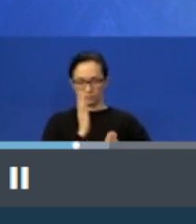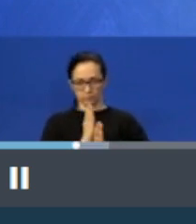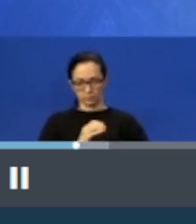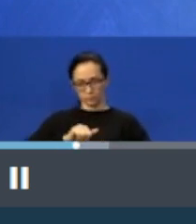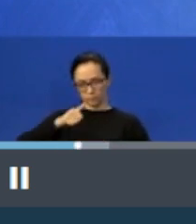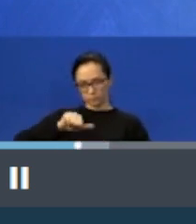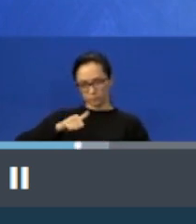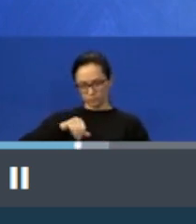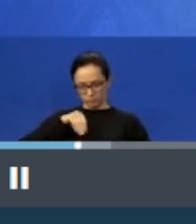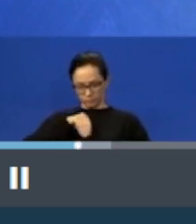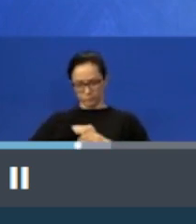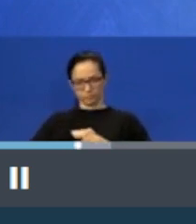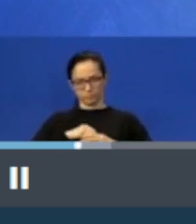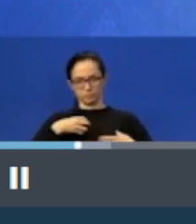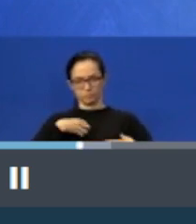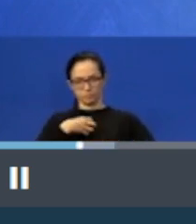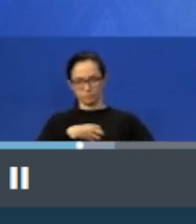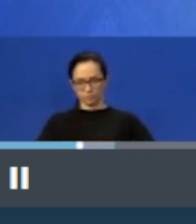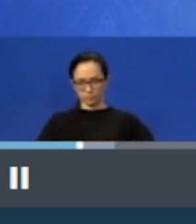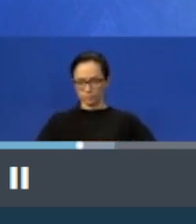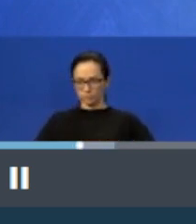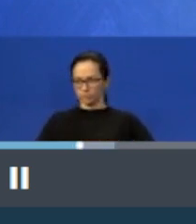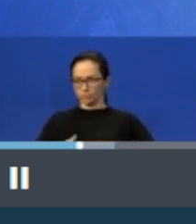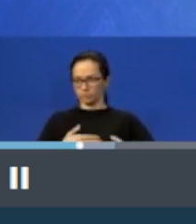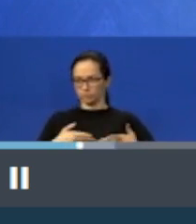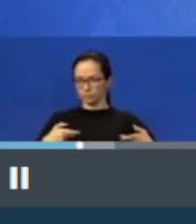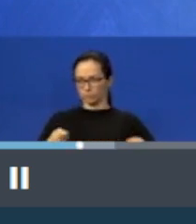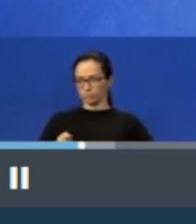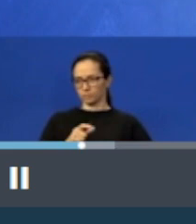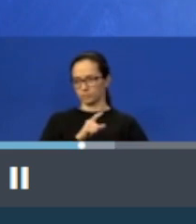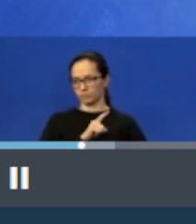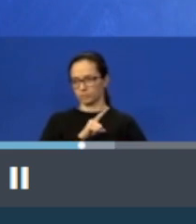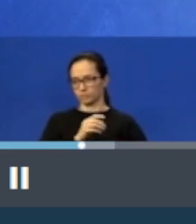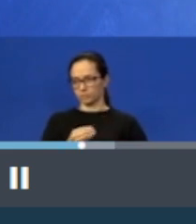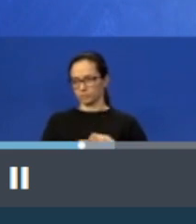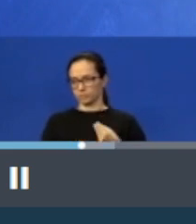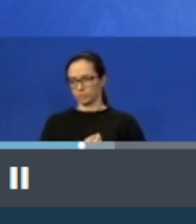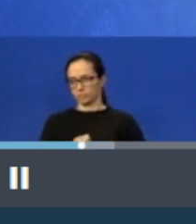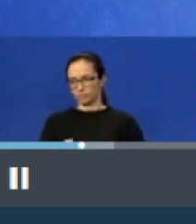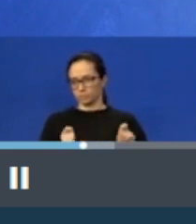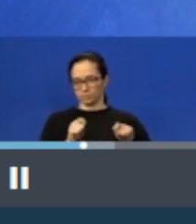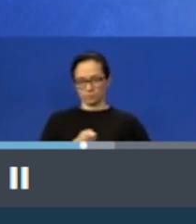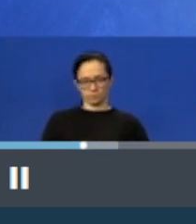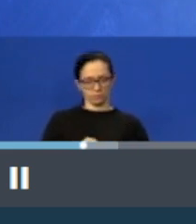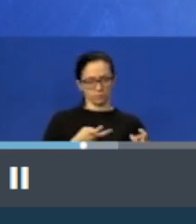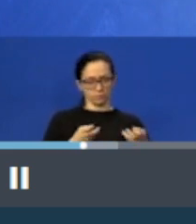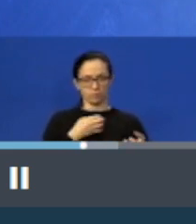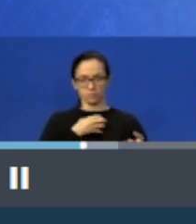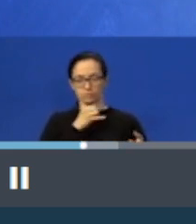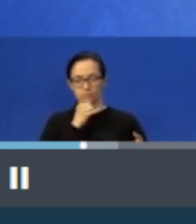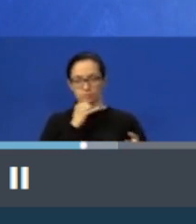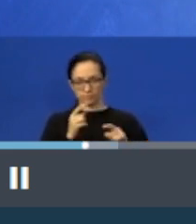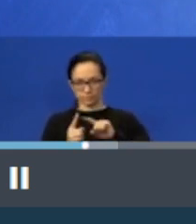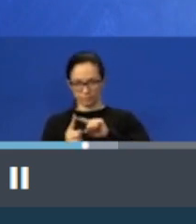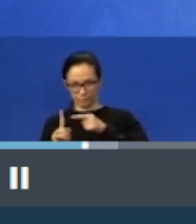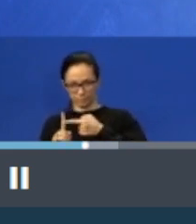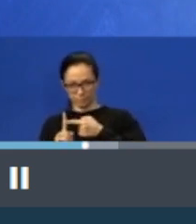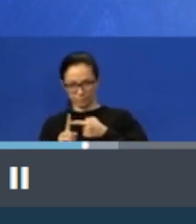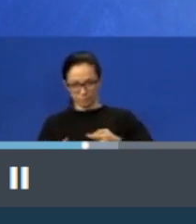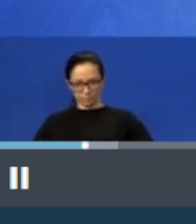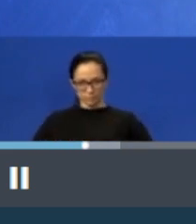de órgãos, como por exemplo é usado em ultrassonografias em gestantes. Nós temos também a